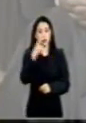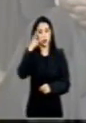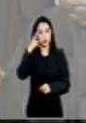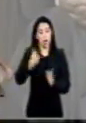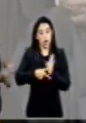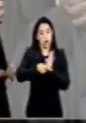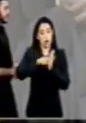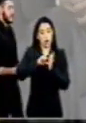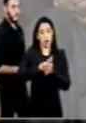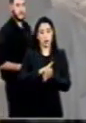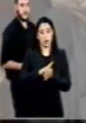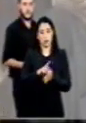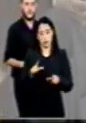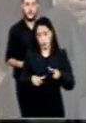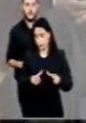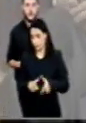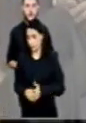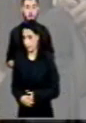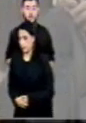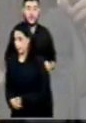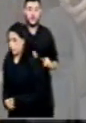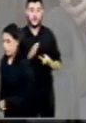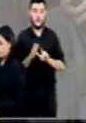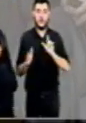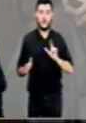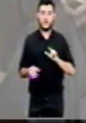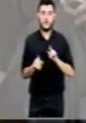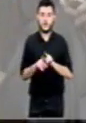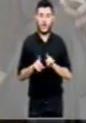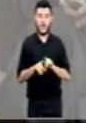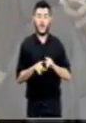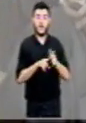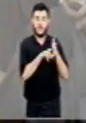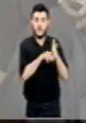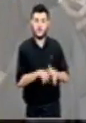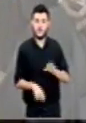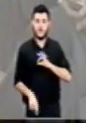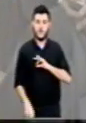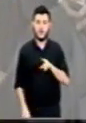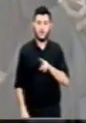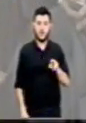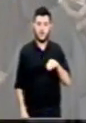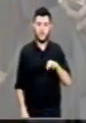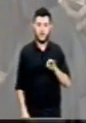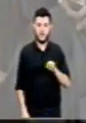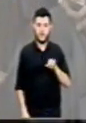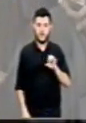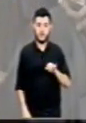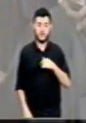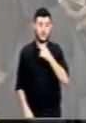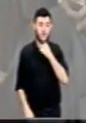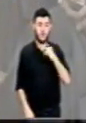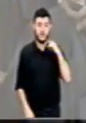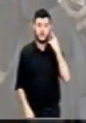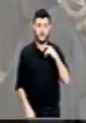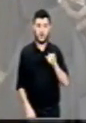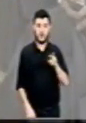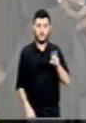Operação Médicos, como bem destacado aqui pelo doutor Ivan, que me antecedeu. Portanto, é feito um procedimento